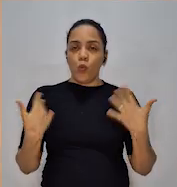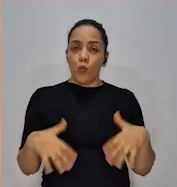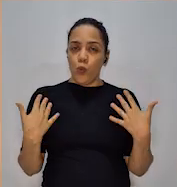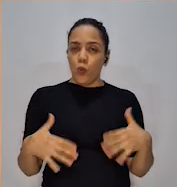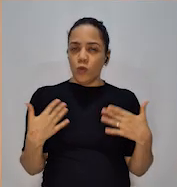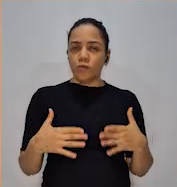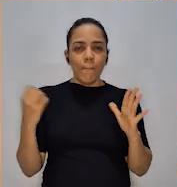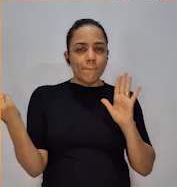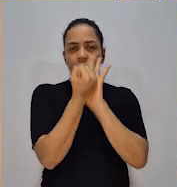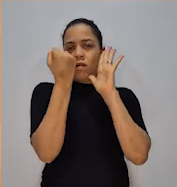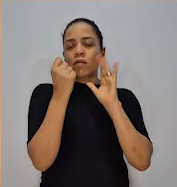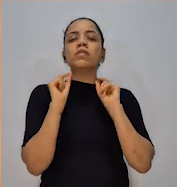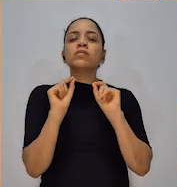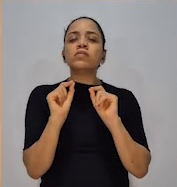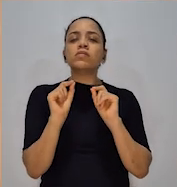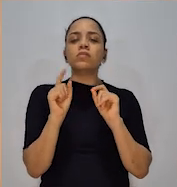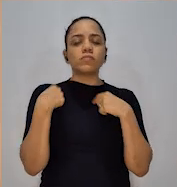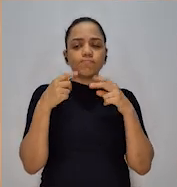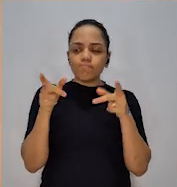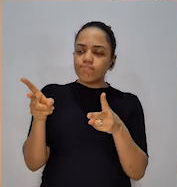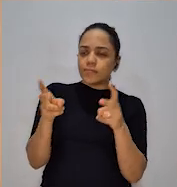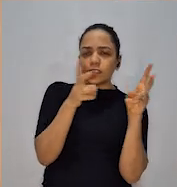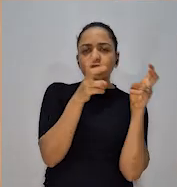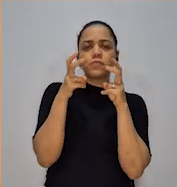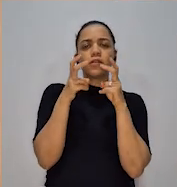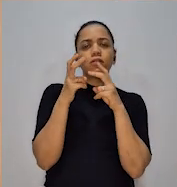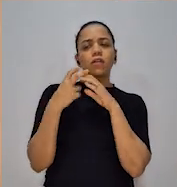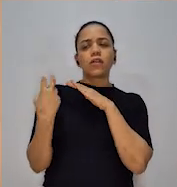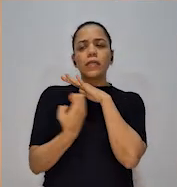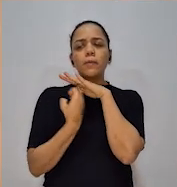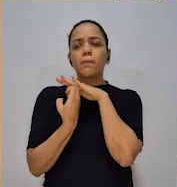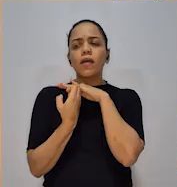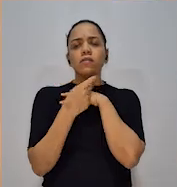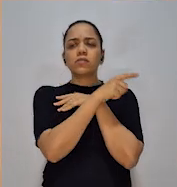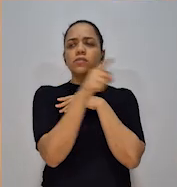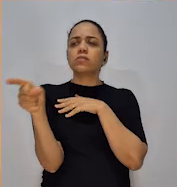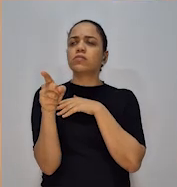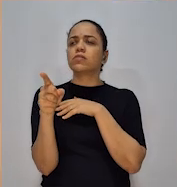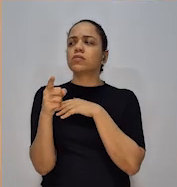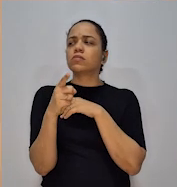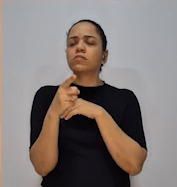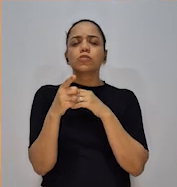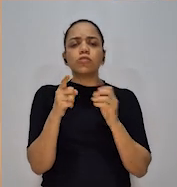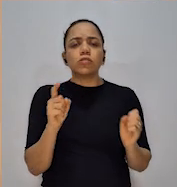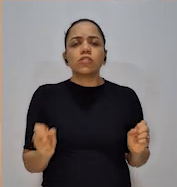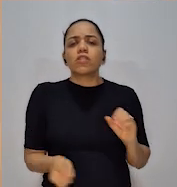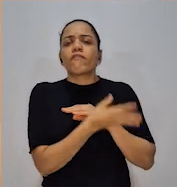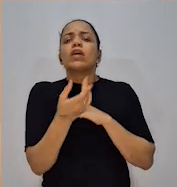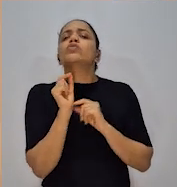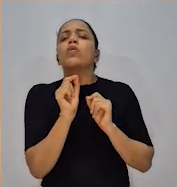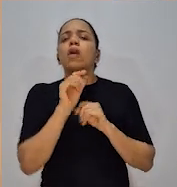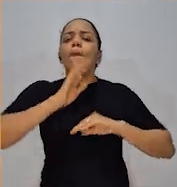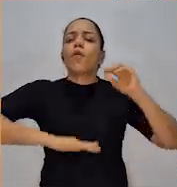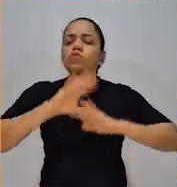de identificar, não só por conta das organizações onde nós queremos chegar, mas também na pressão dos profissionais,